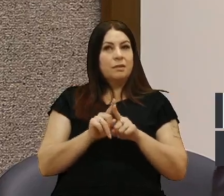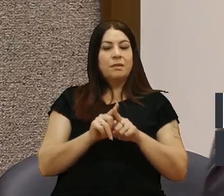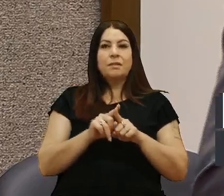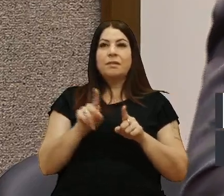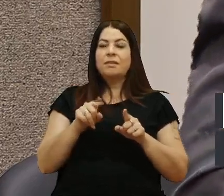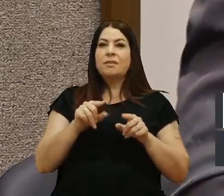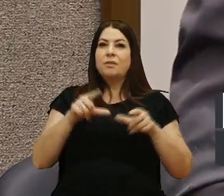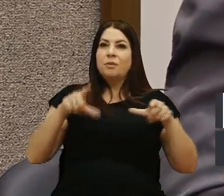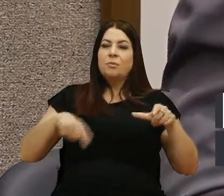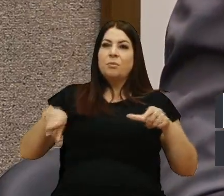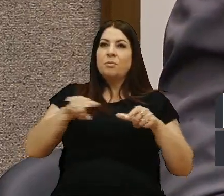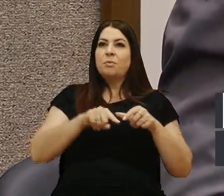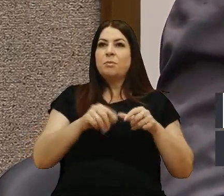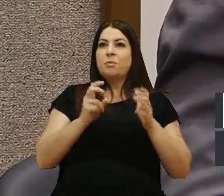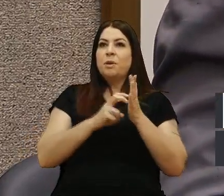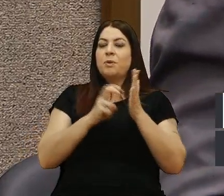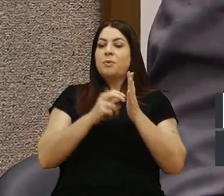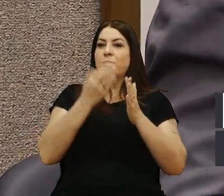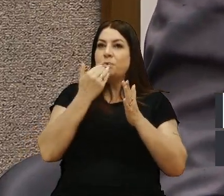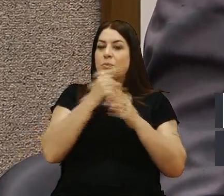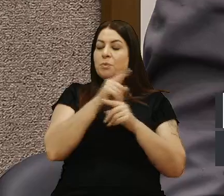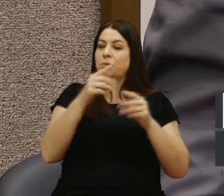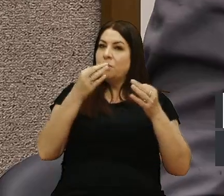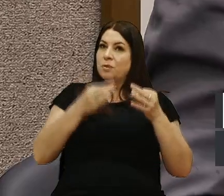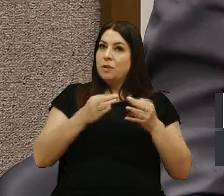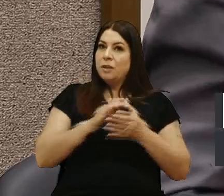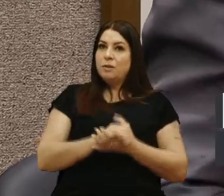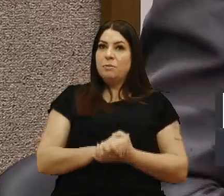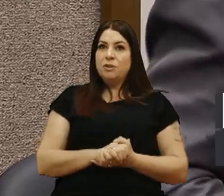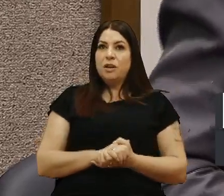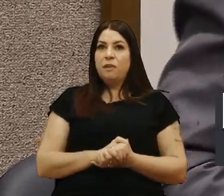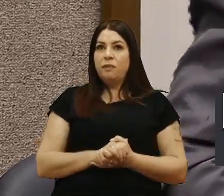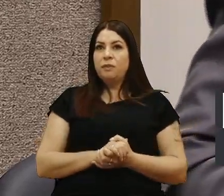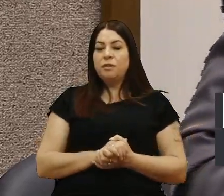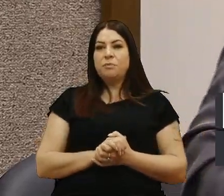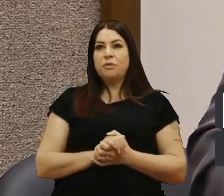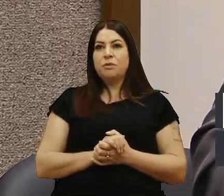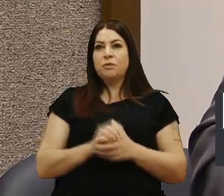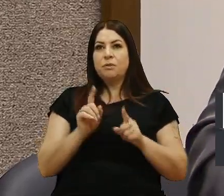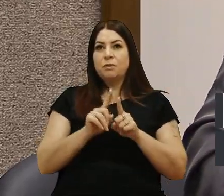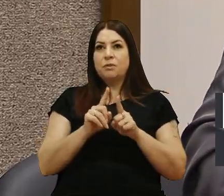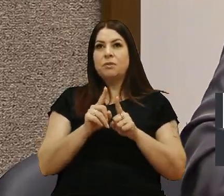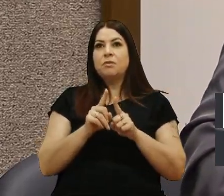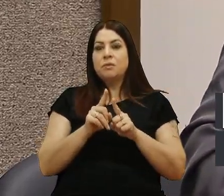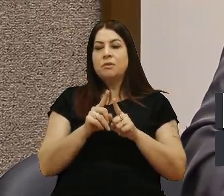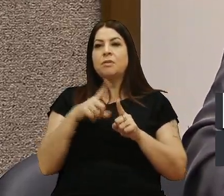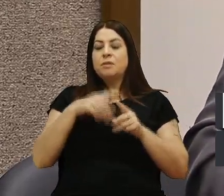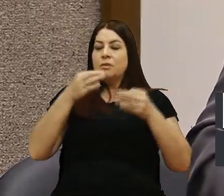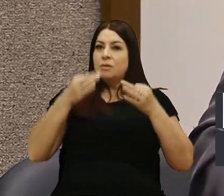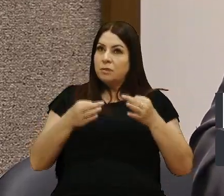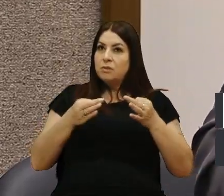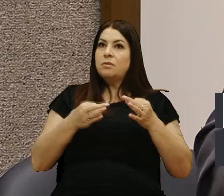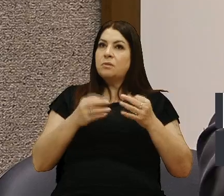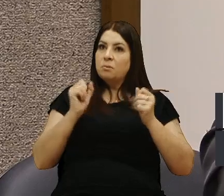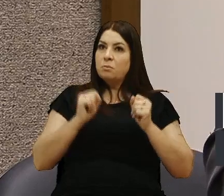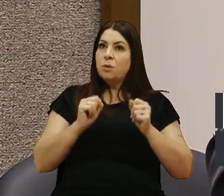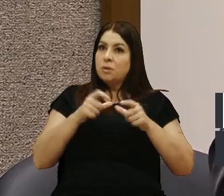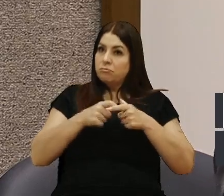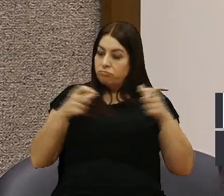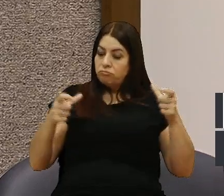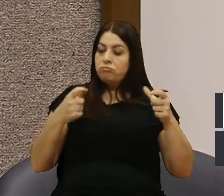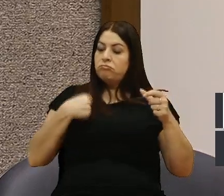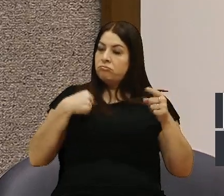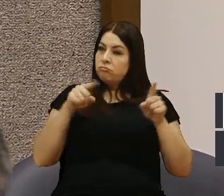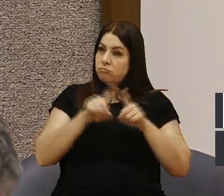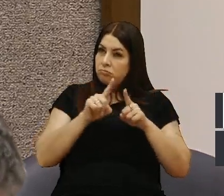de Alimentos... Para declarar voto. Eu tenho certeza que ele pode ser ampliado. Tenho certeza que ele pode ser ampliado. Eu,